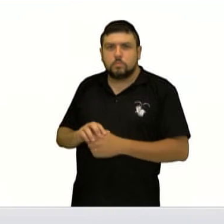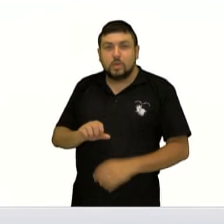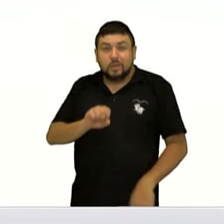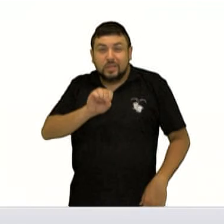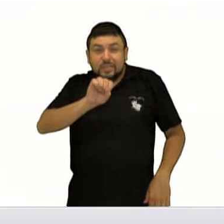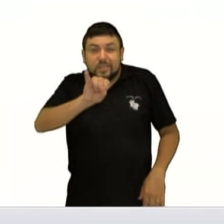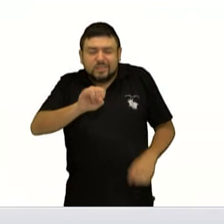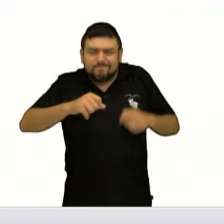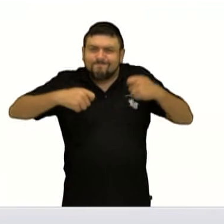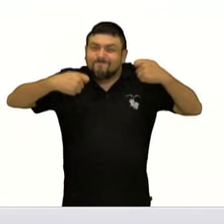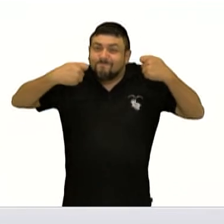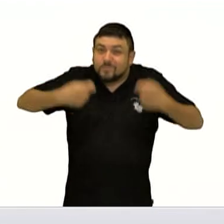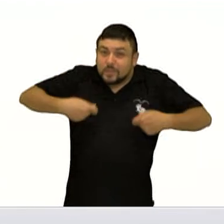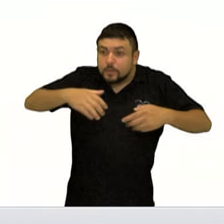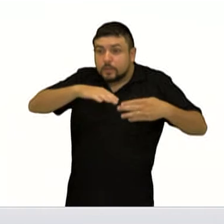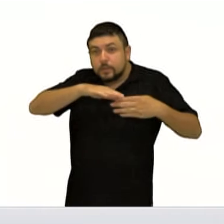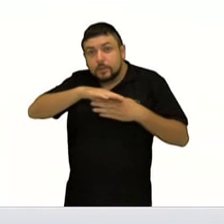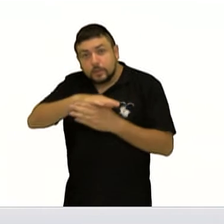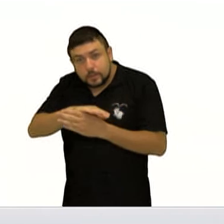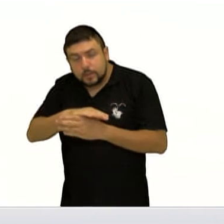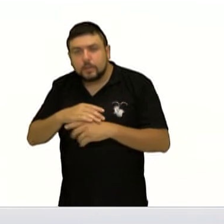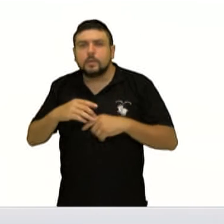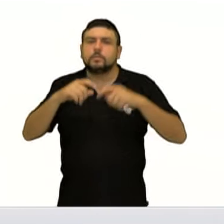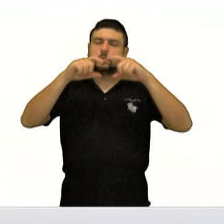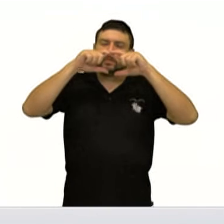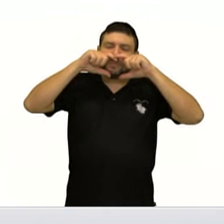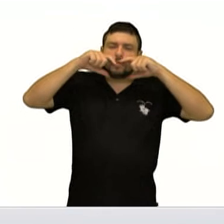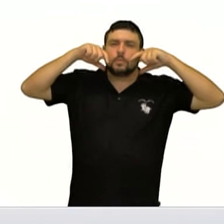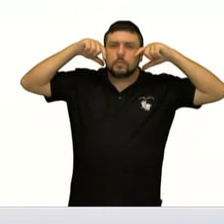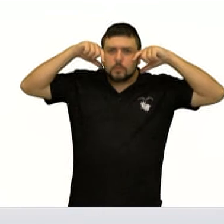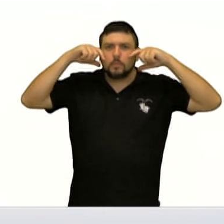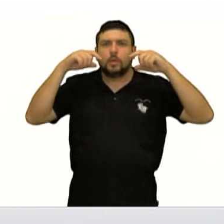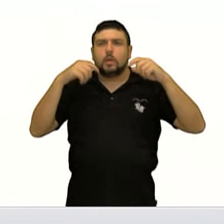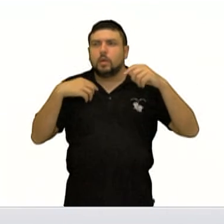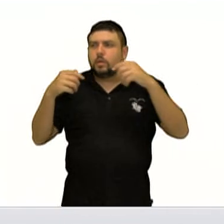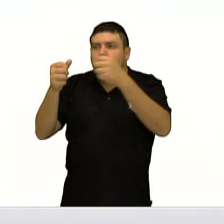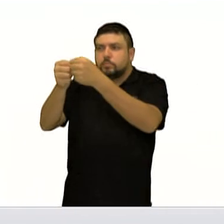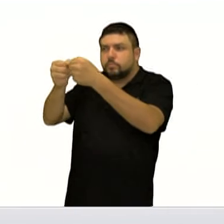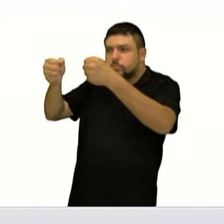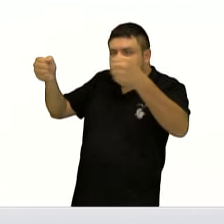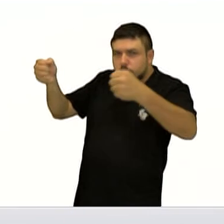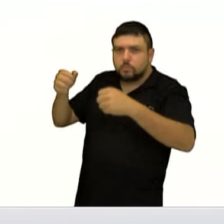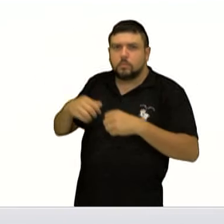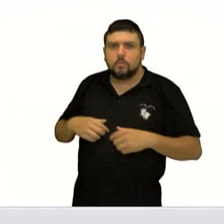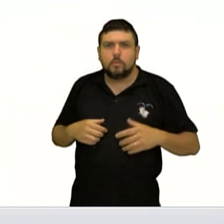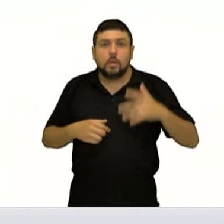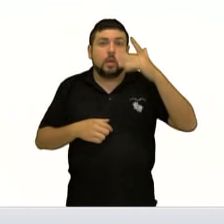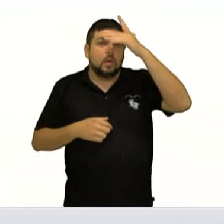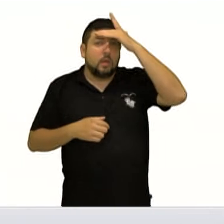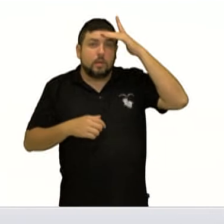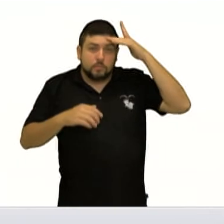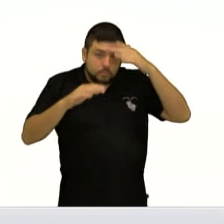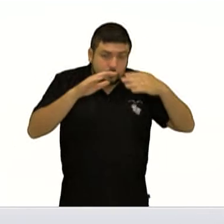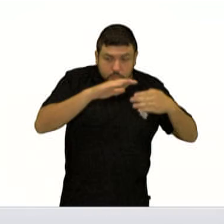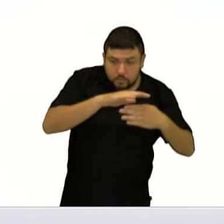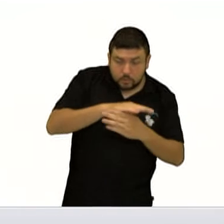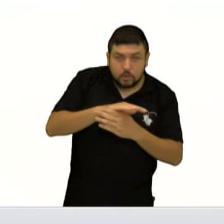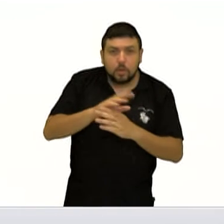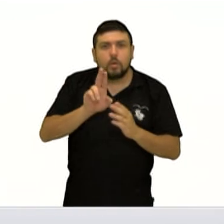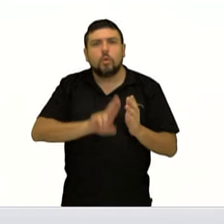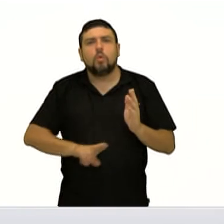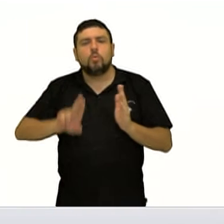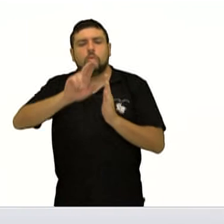necessário, ambos devem usar máscara, as janelas devem estar abertas e a pessoa que entrar deve usar luvas descartáveis